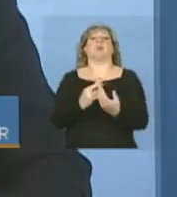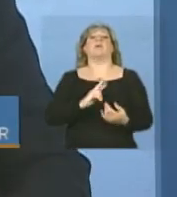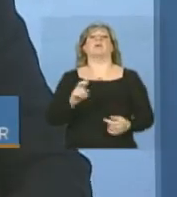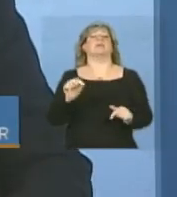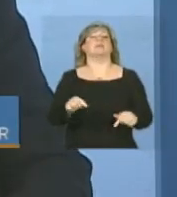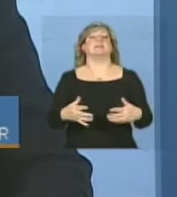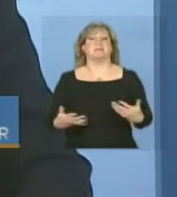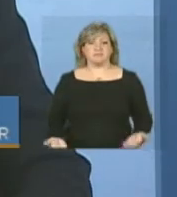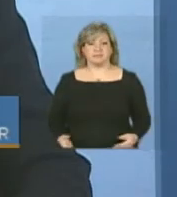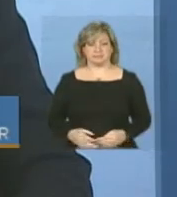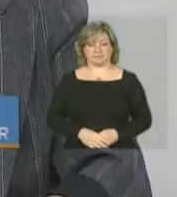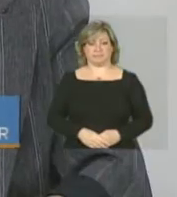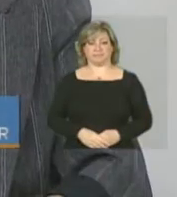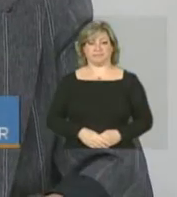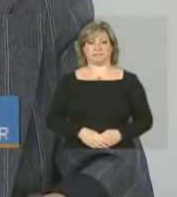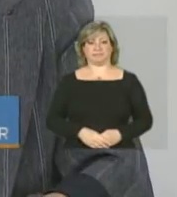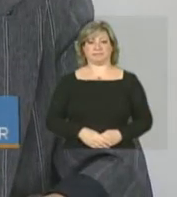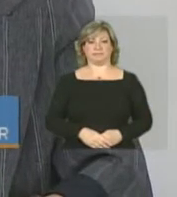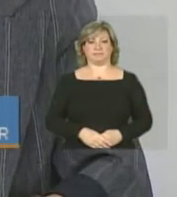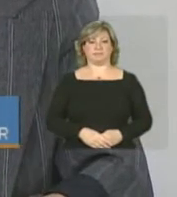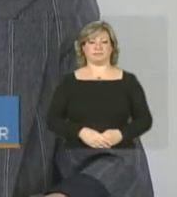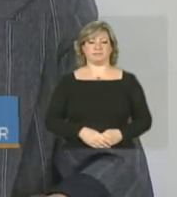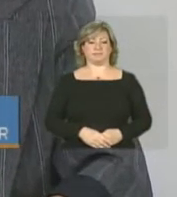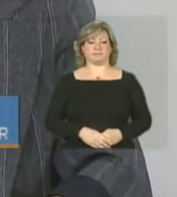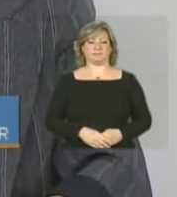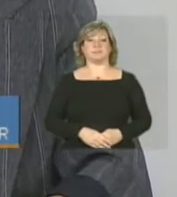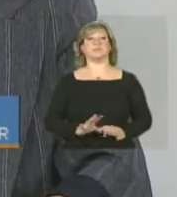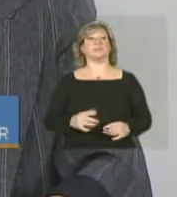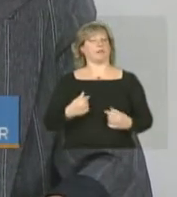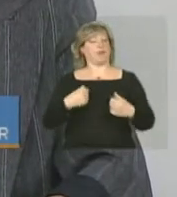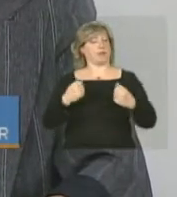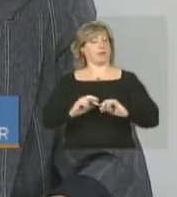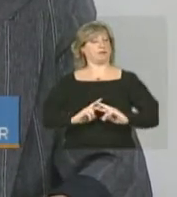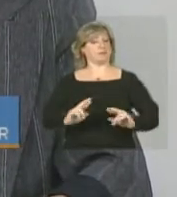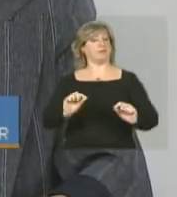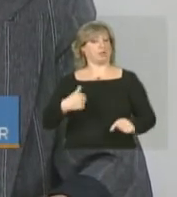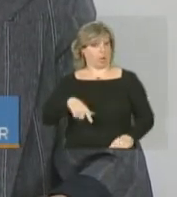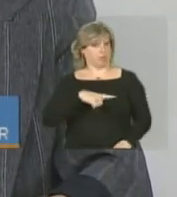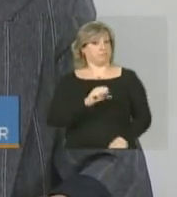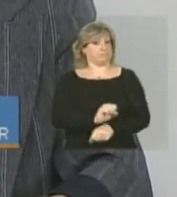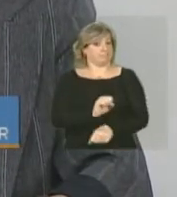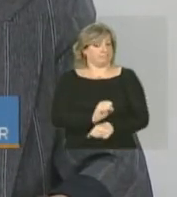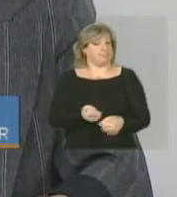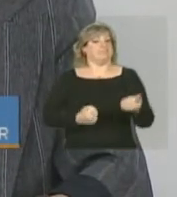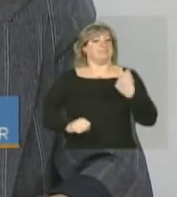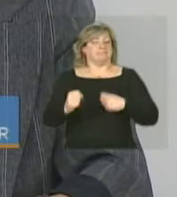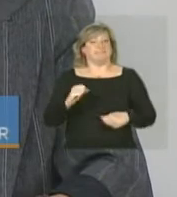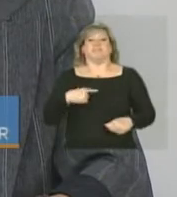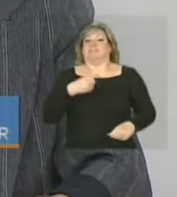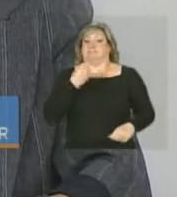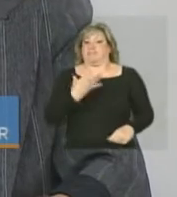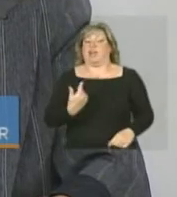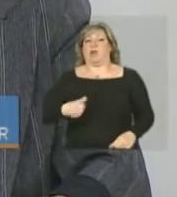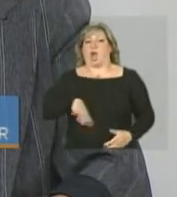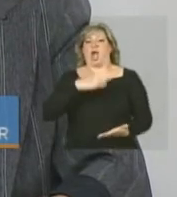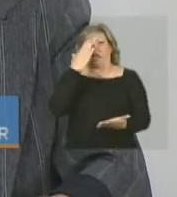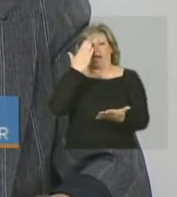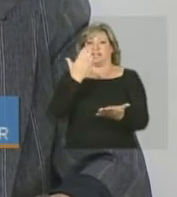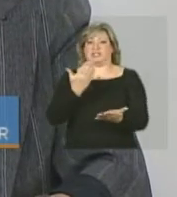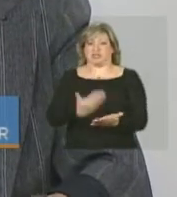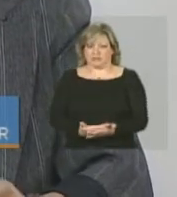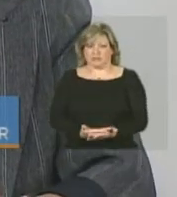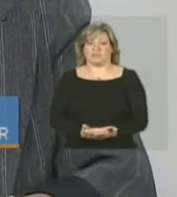dessa quarta conferência? Olha, posso lhe dizer que temos grandes expectativas. Estamos acreditando